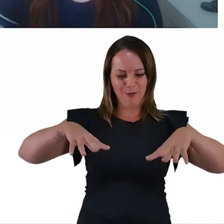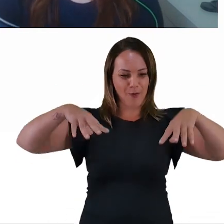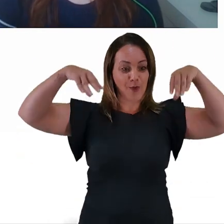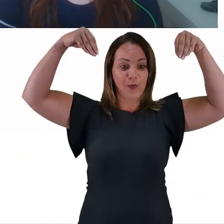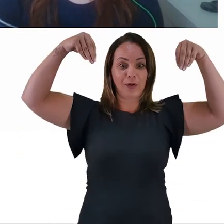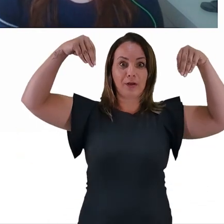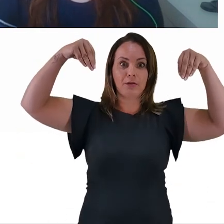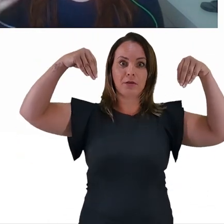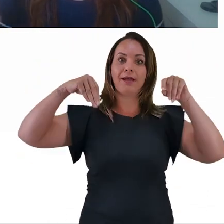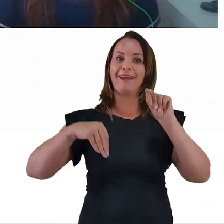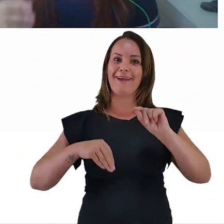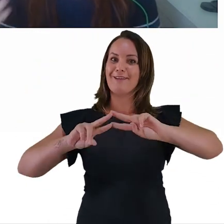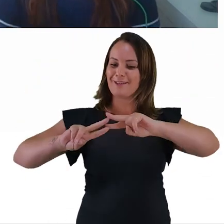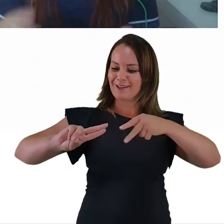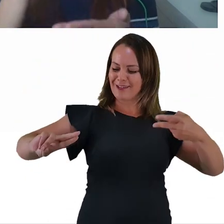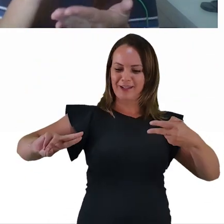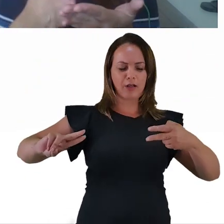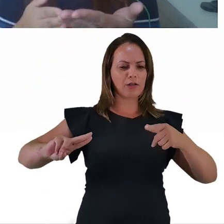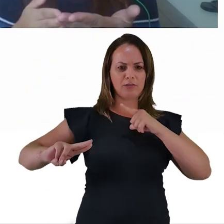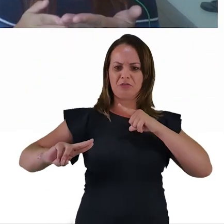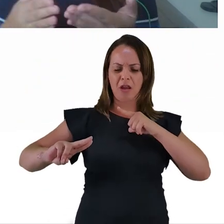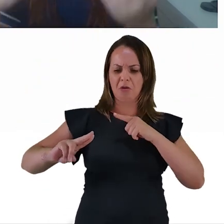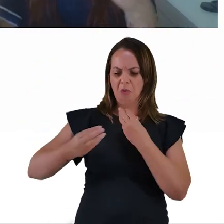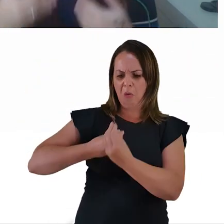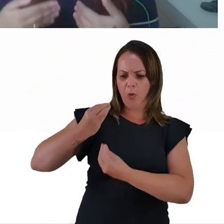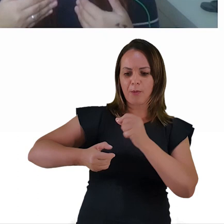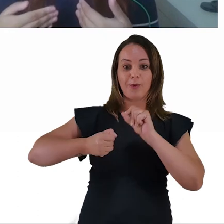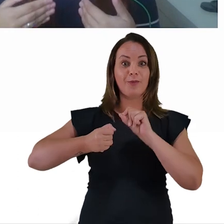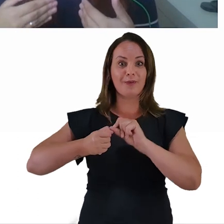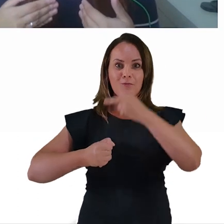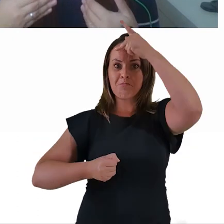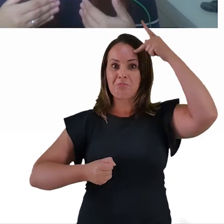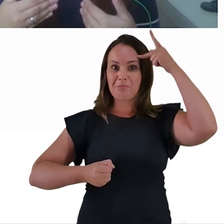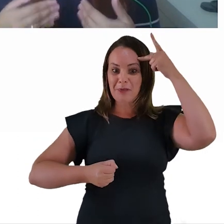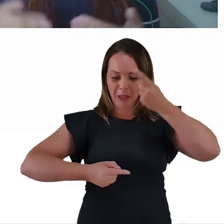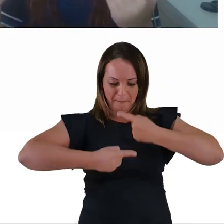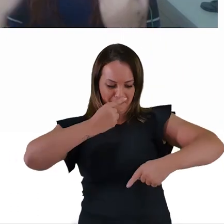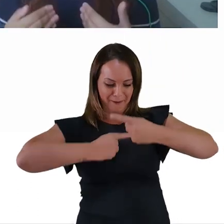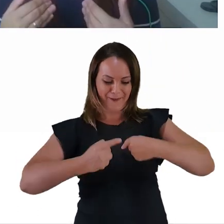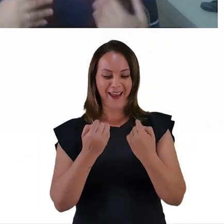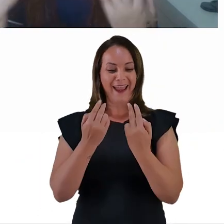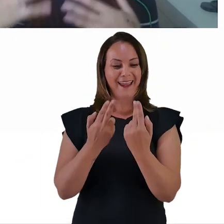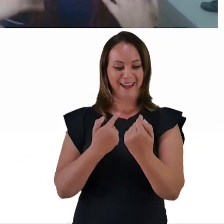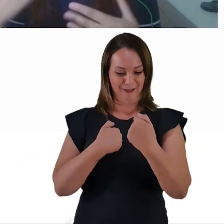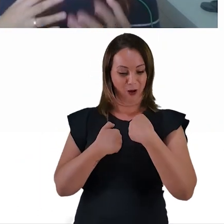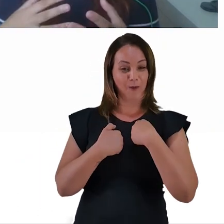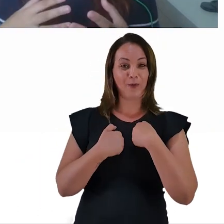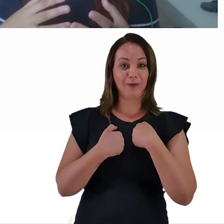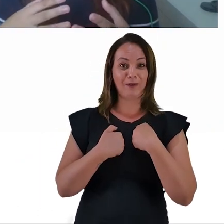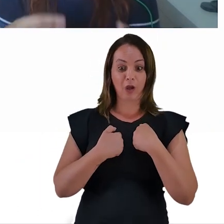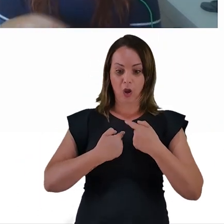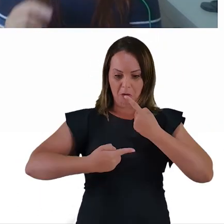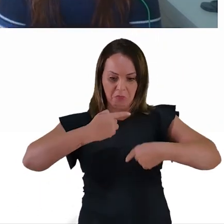o nosso DNA. É ali que tem toda a instrução de como fazer uma pessoa exatamente igual a mim, com todas as coisas que